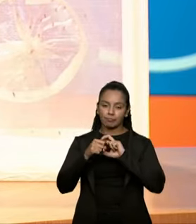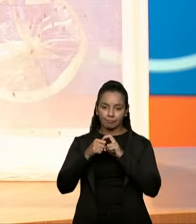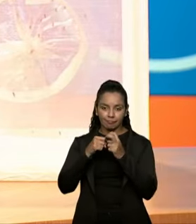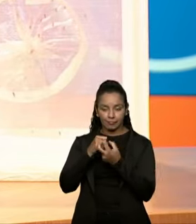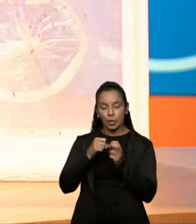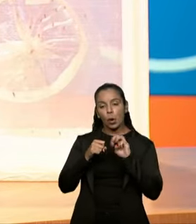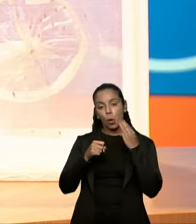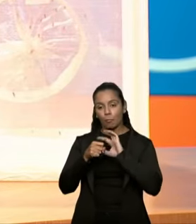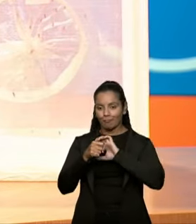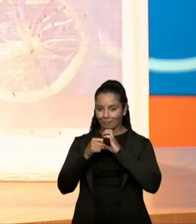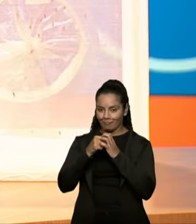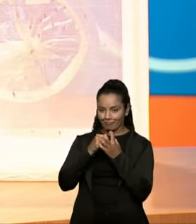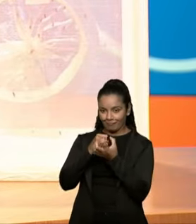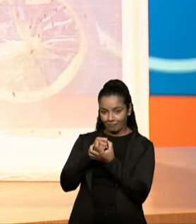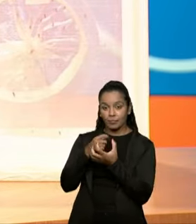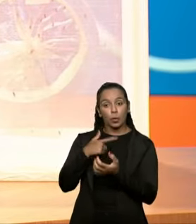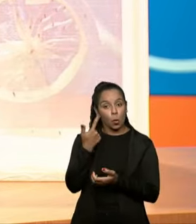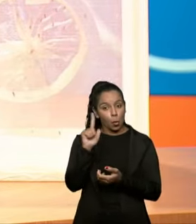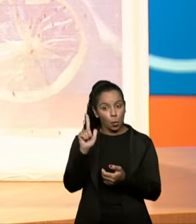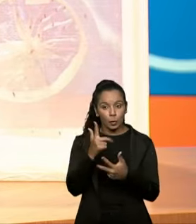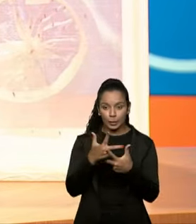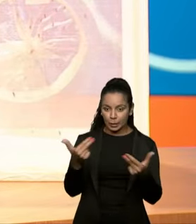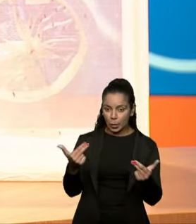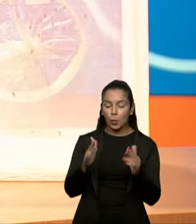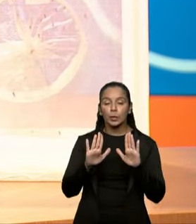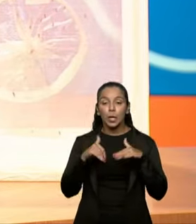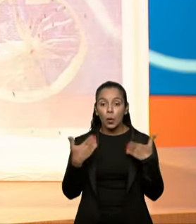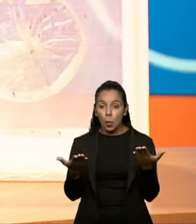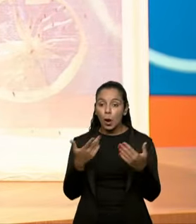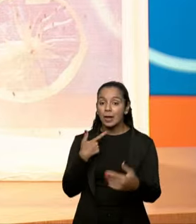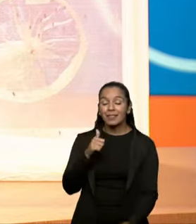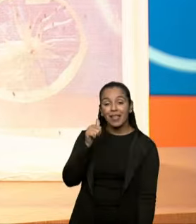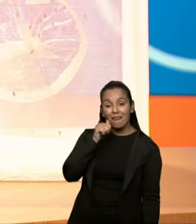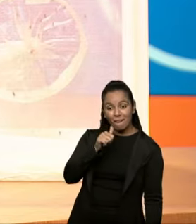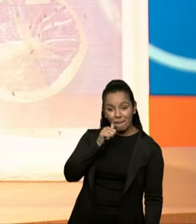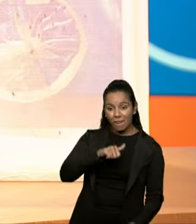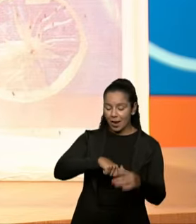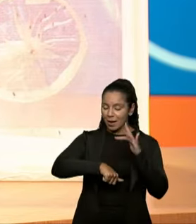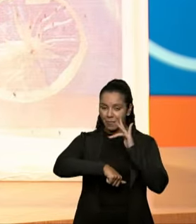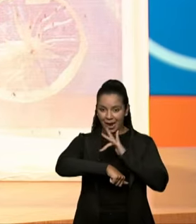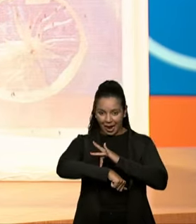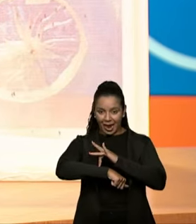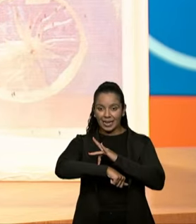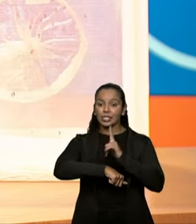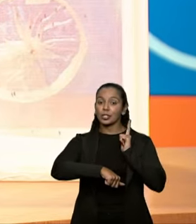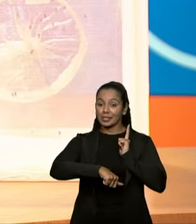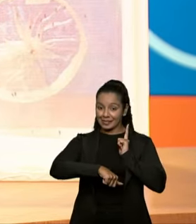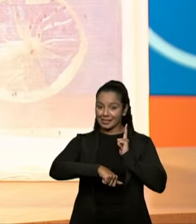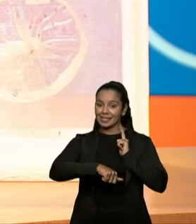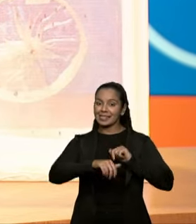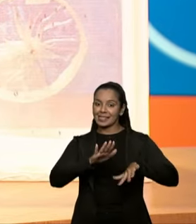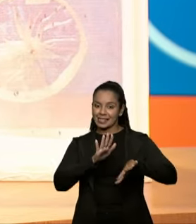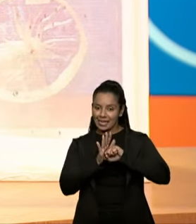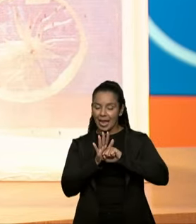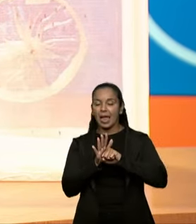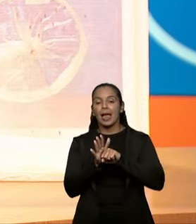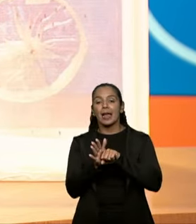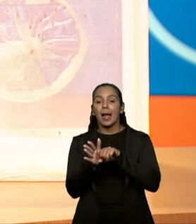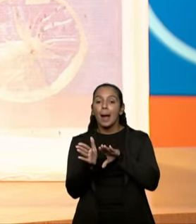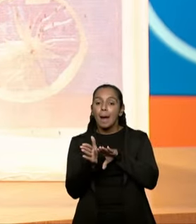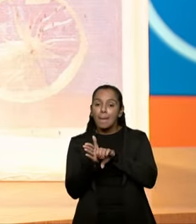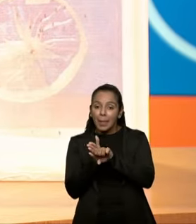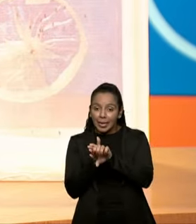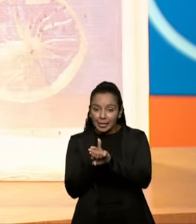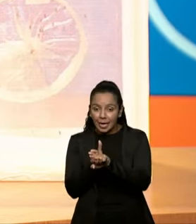Isso é uma coisa. E a outra coisa é, quando a fêmea do Aedes tem essa bactéria, ela transmite essa bactéria